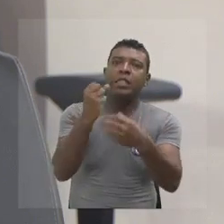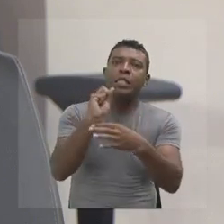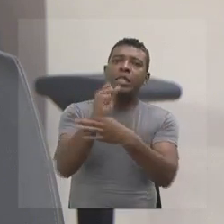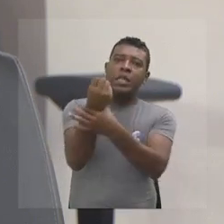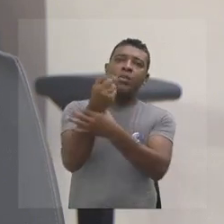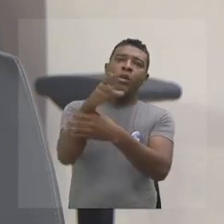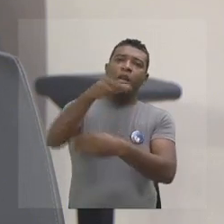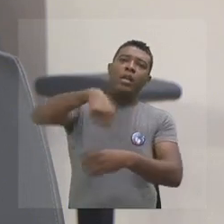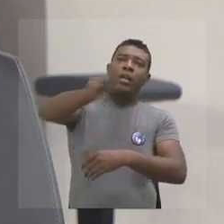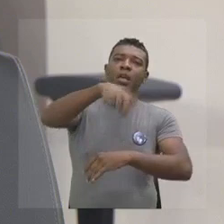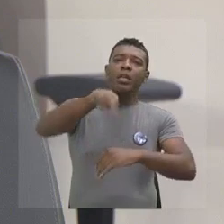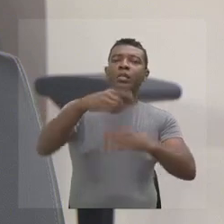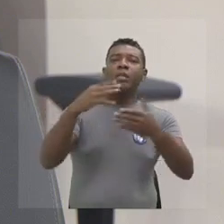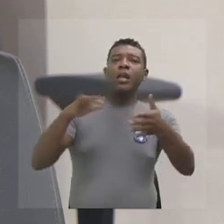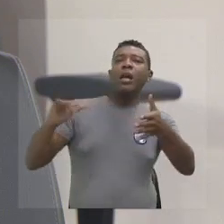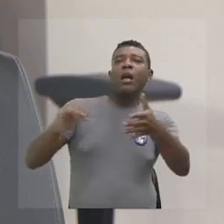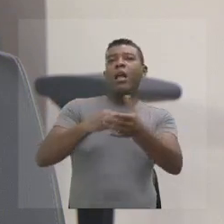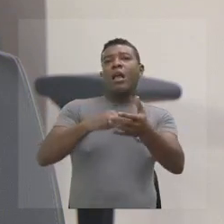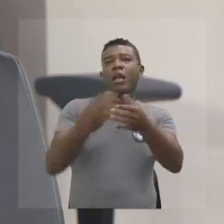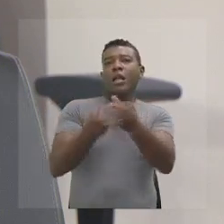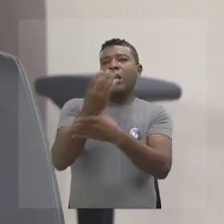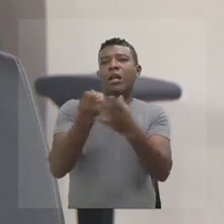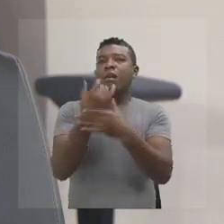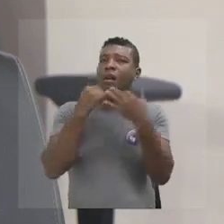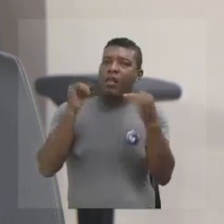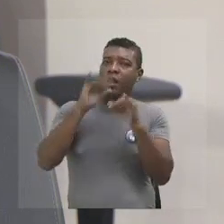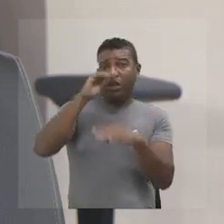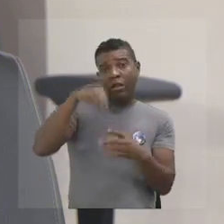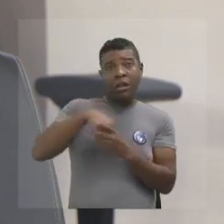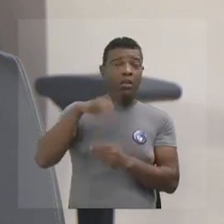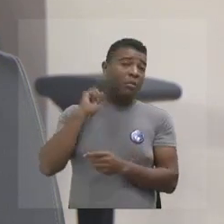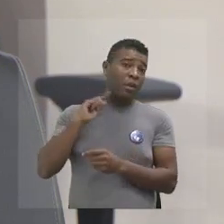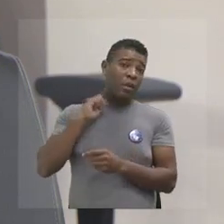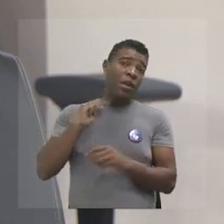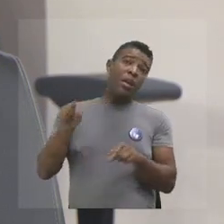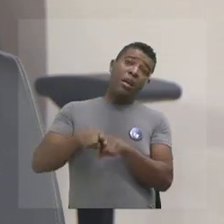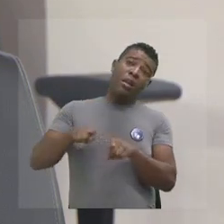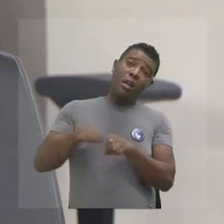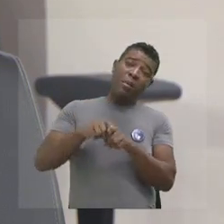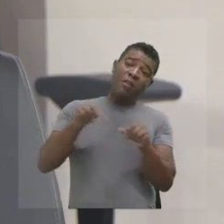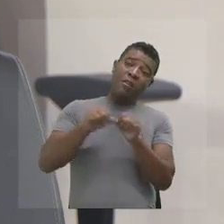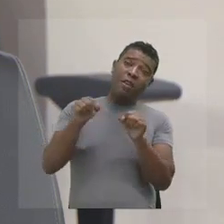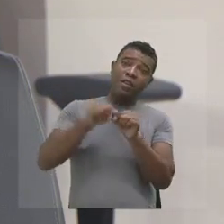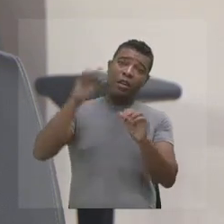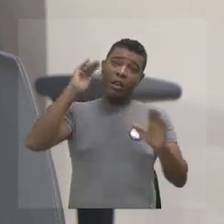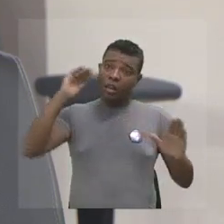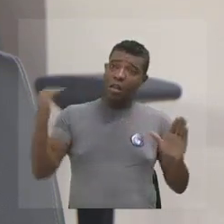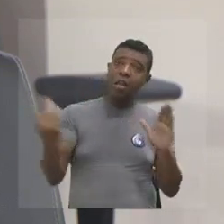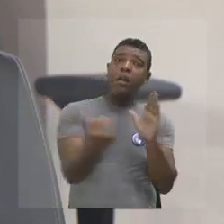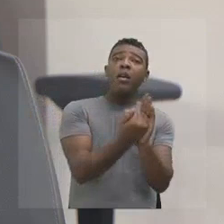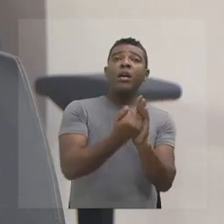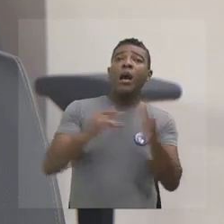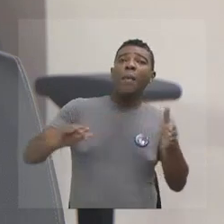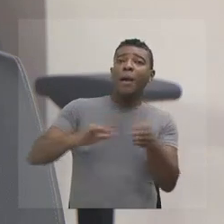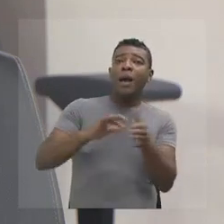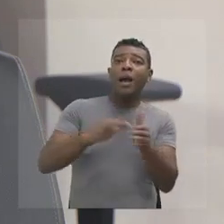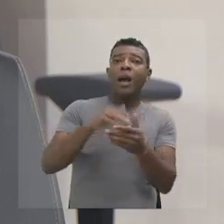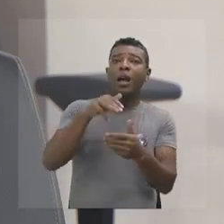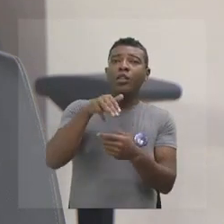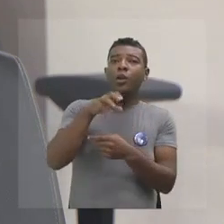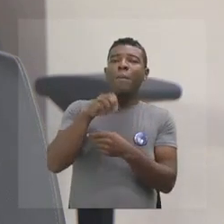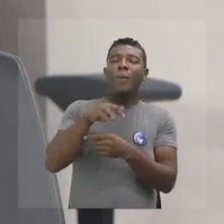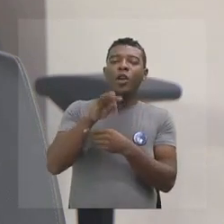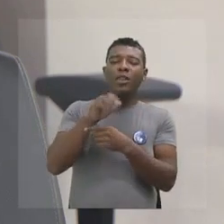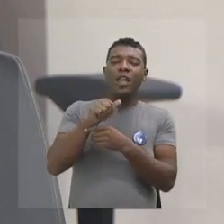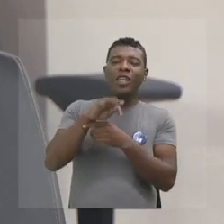de rejeito no estado de Minas Gerais e fazendo inclusive cumprir né outros comissionamento das barragens da montante a partir de um tempo de